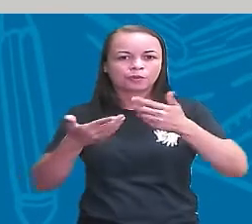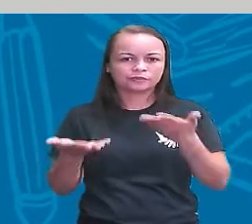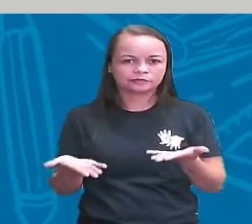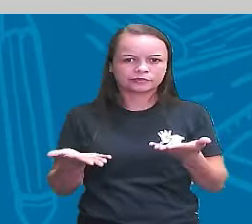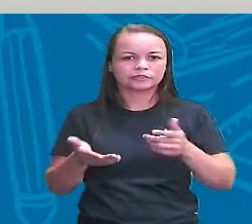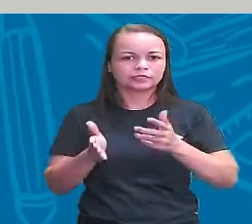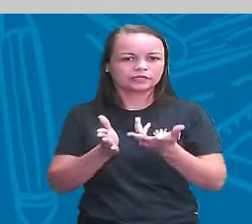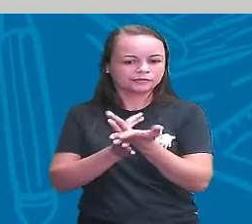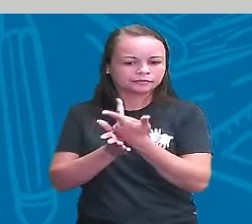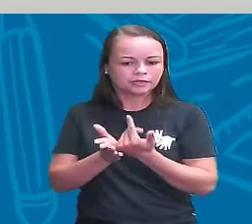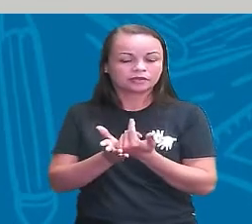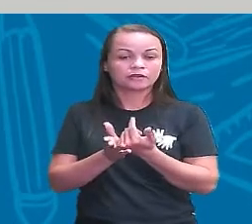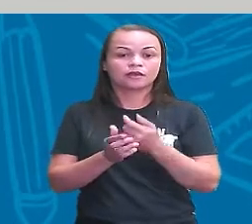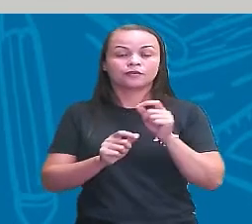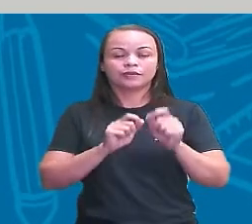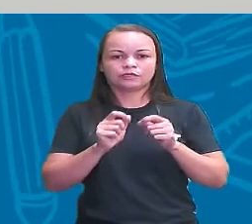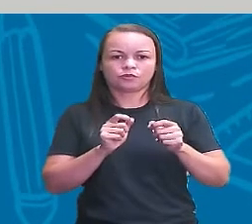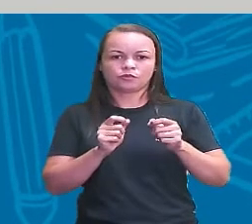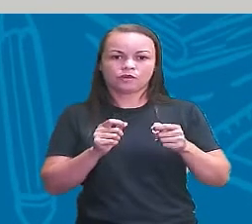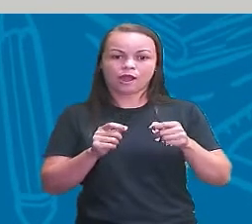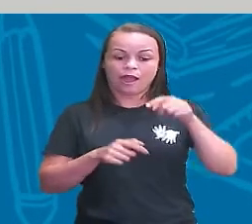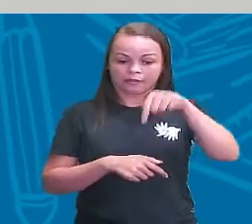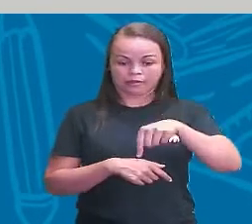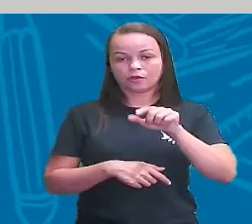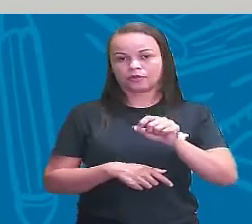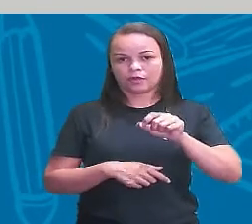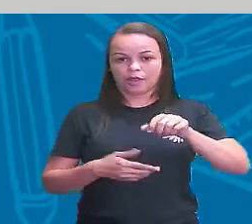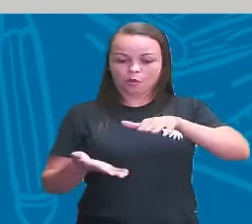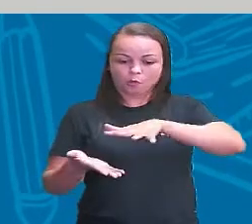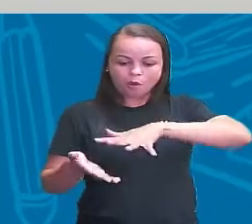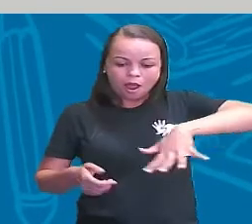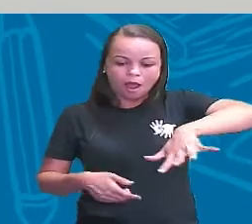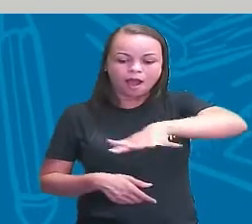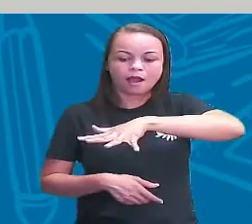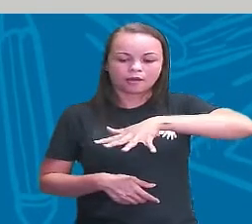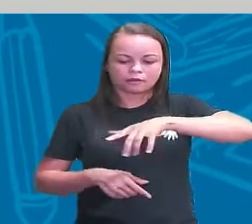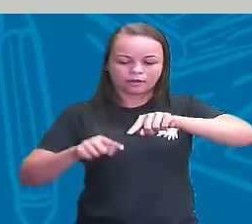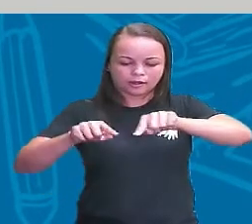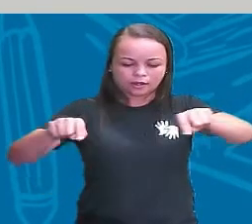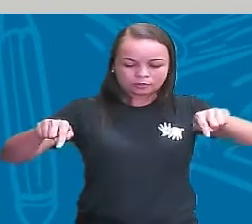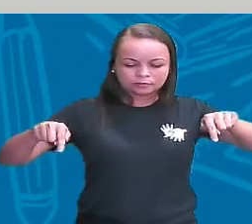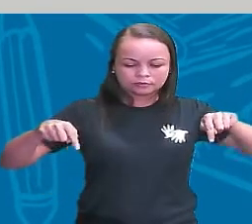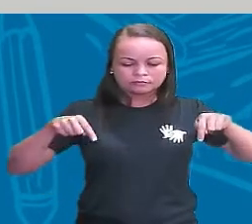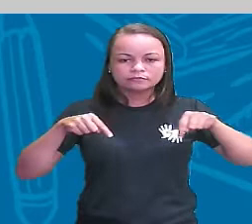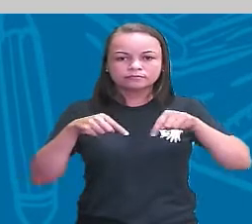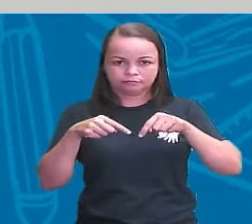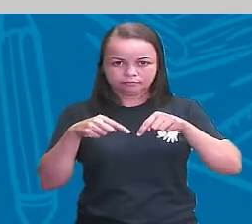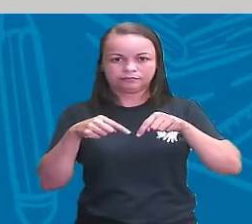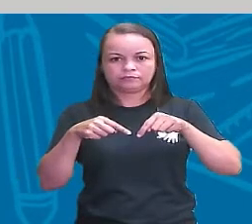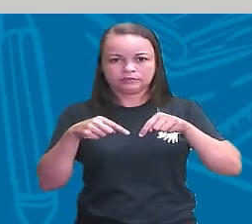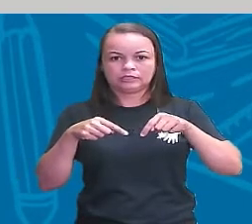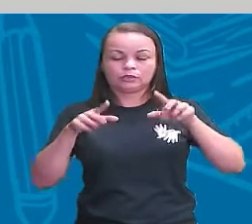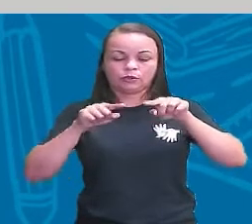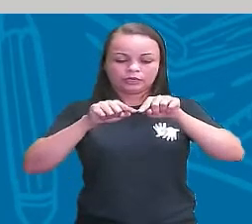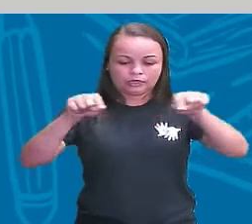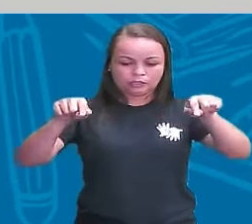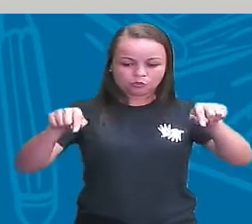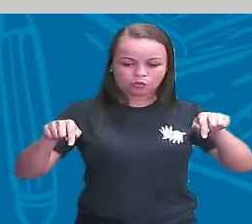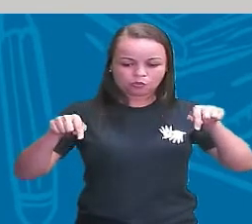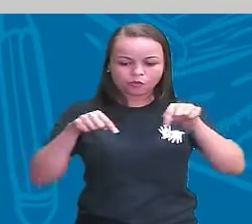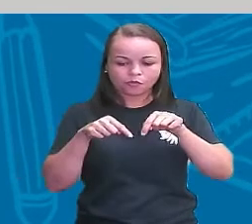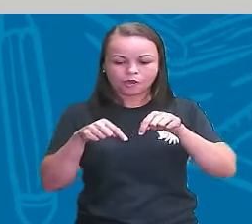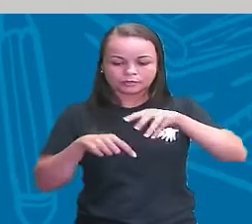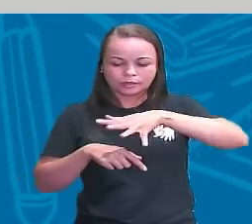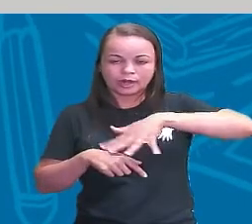Porque aqui mesmo onde eu estou numa área, não é isso? Ou seja, essa área aqui eu estou em um quadrado, ou seja, eu estou em uma